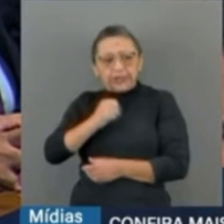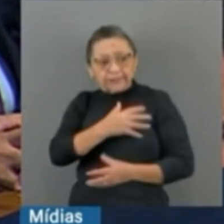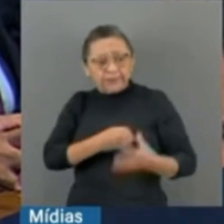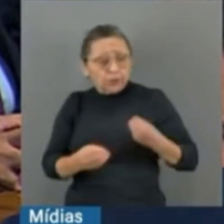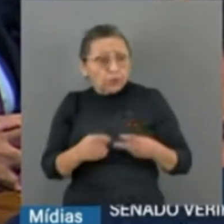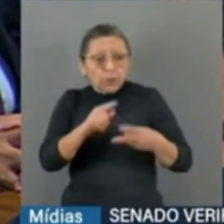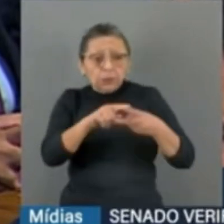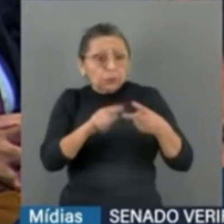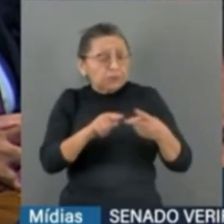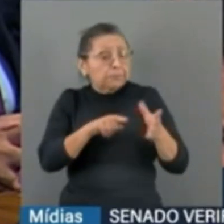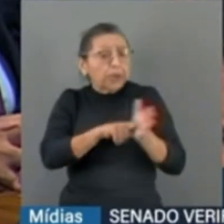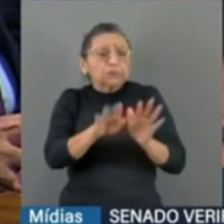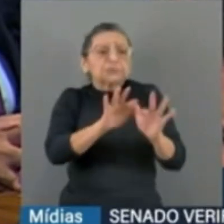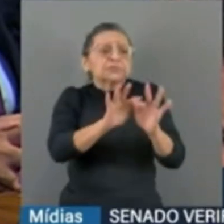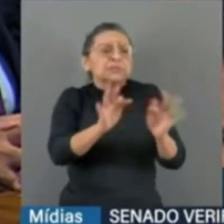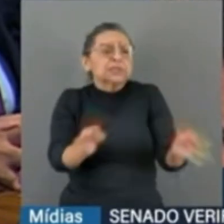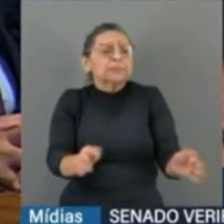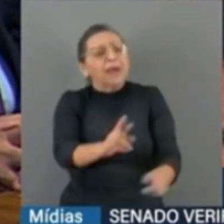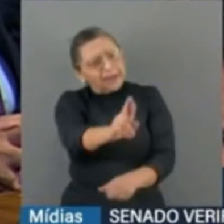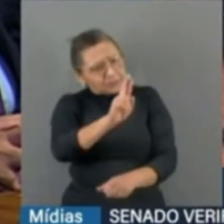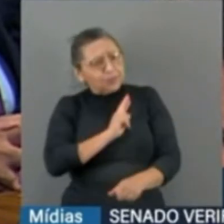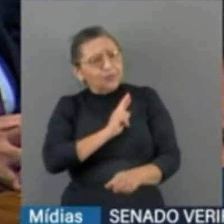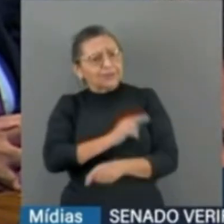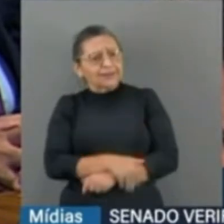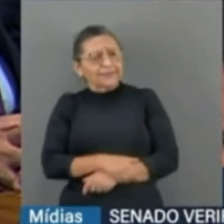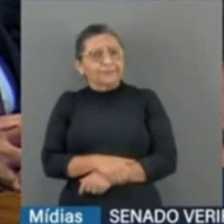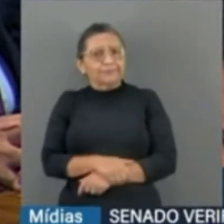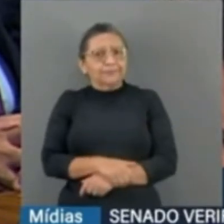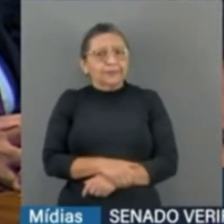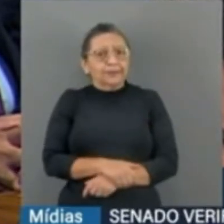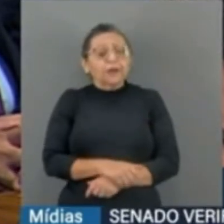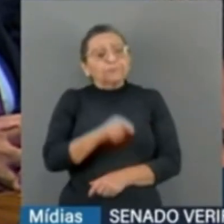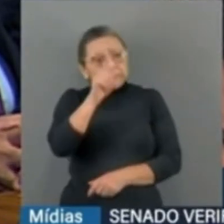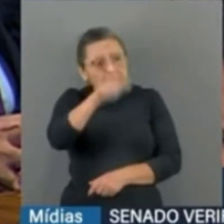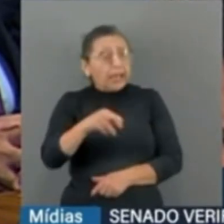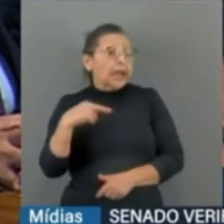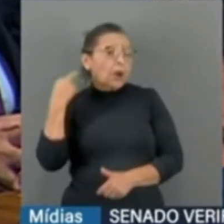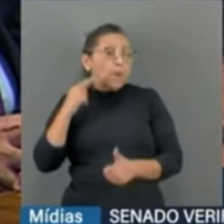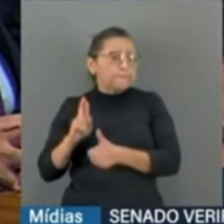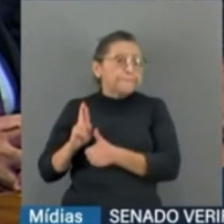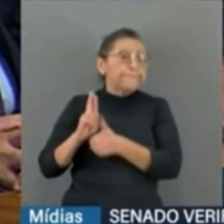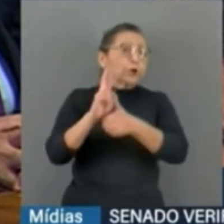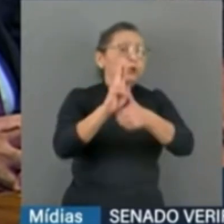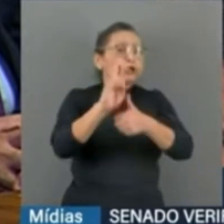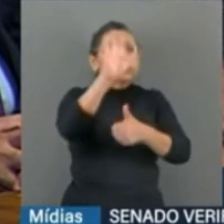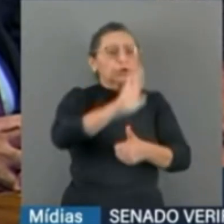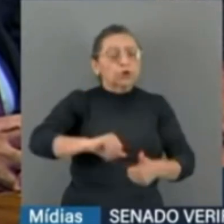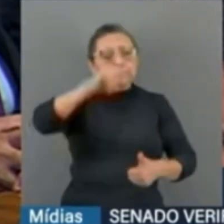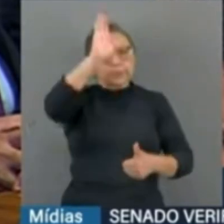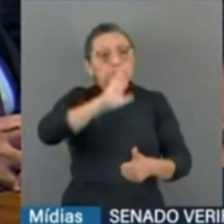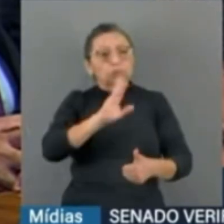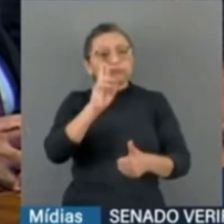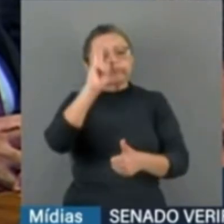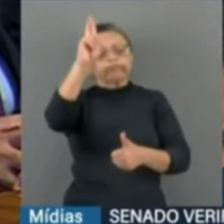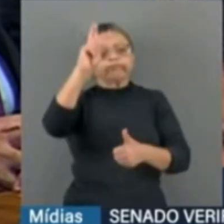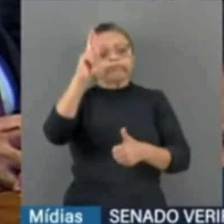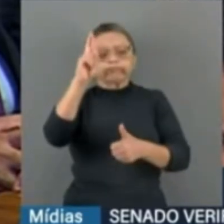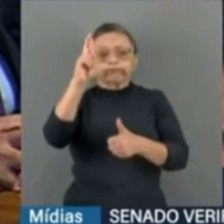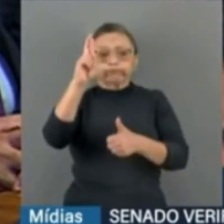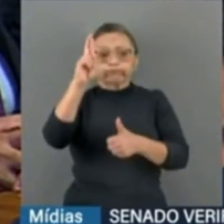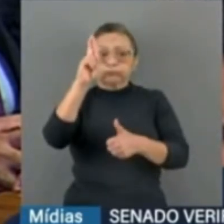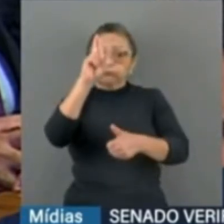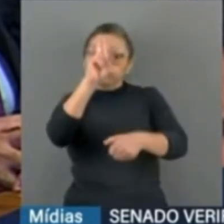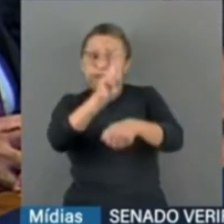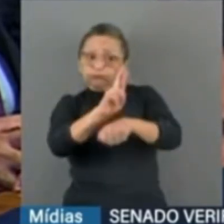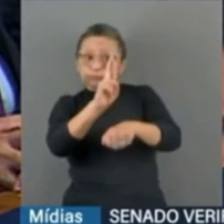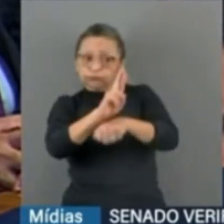perguntas simples. Simples. Como Procurador-Geral da República, como guardião da espinha dorsal do Estado